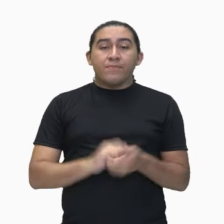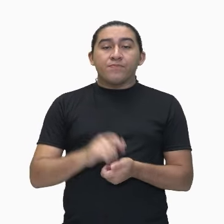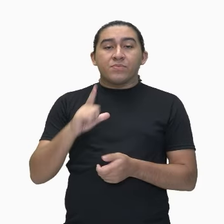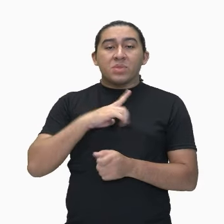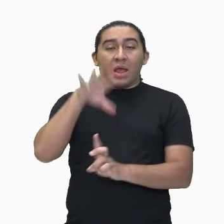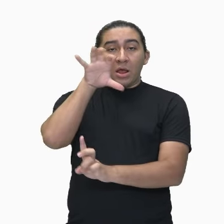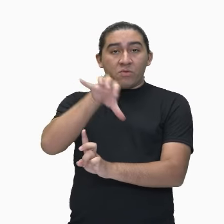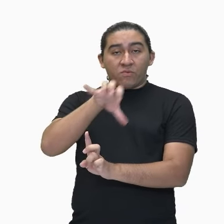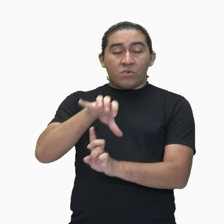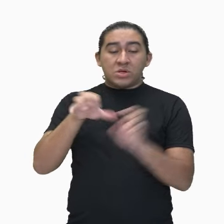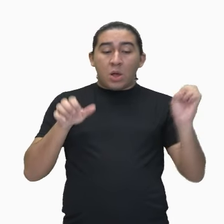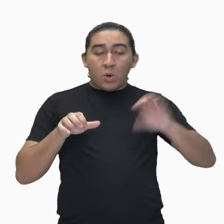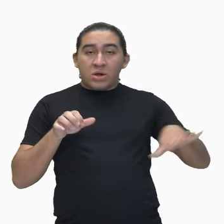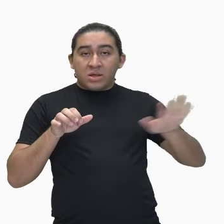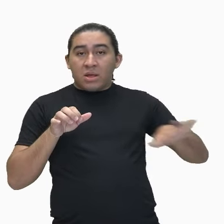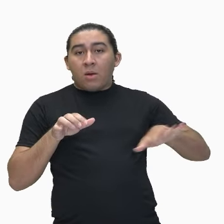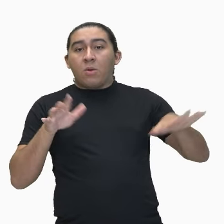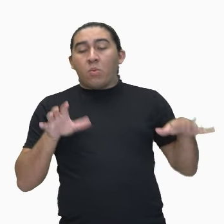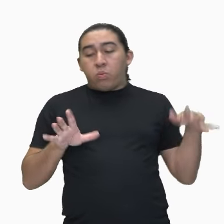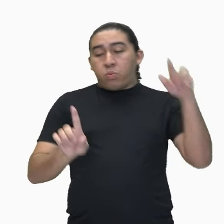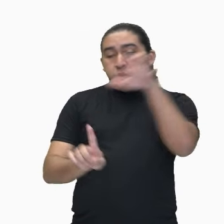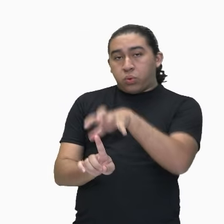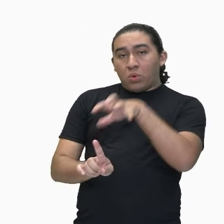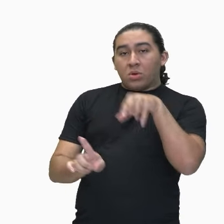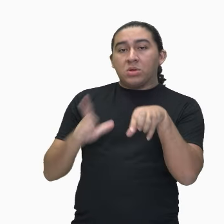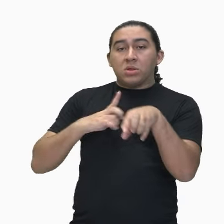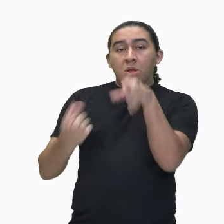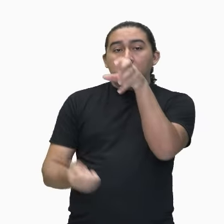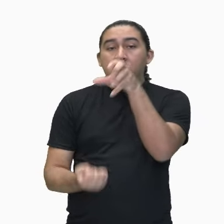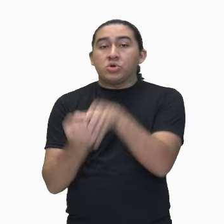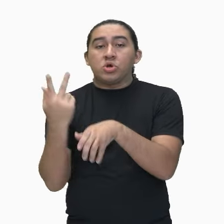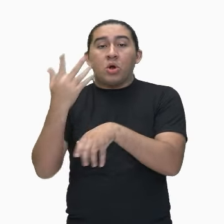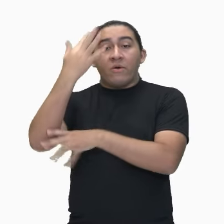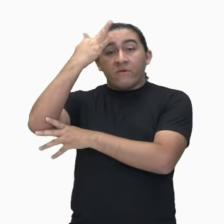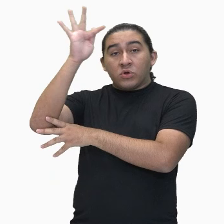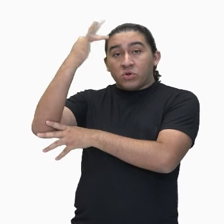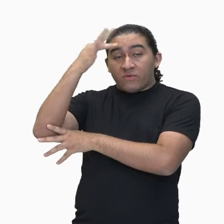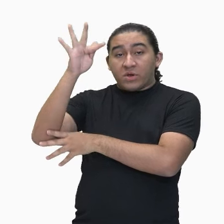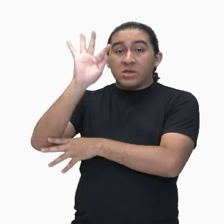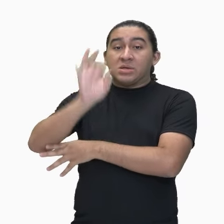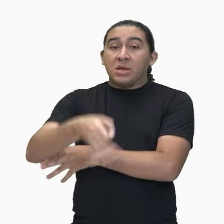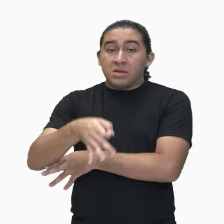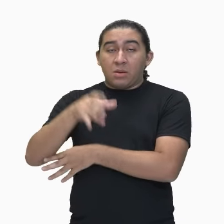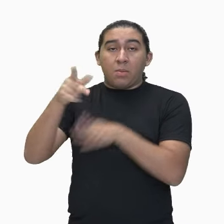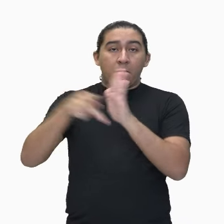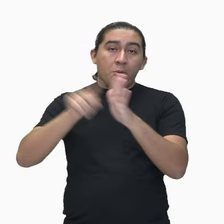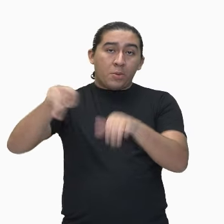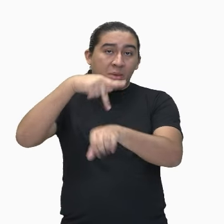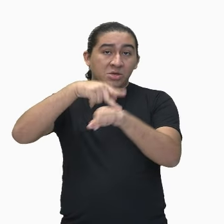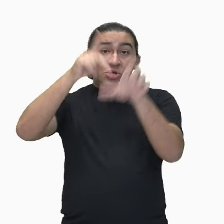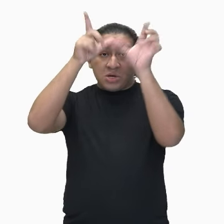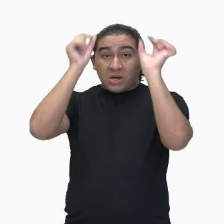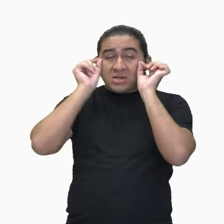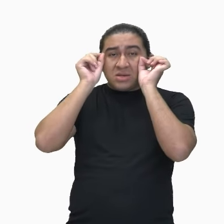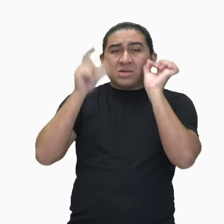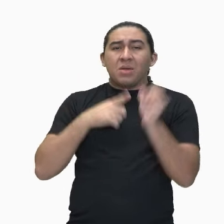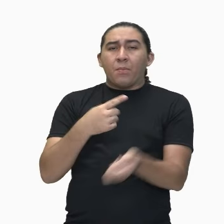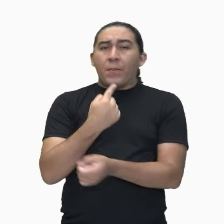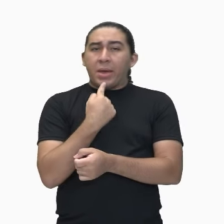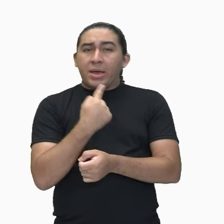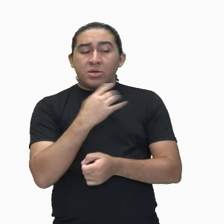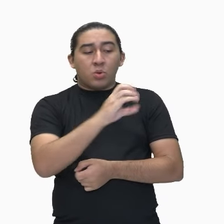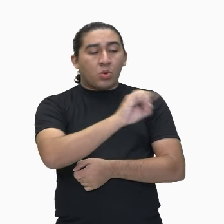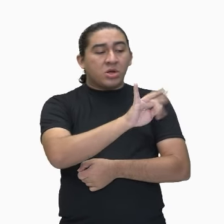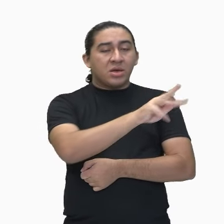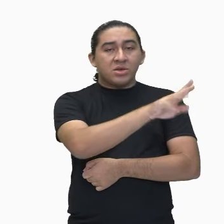influência oriental, tá, ajudou a surgir essa filosofia ali na Grécia. A Grécia está muito próxima ali do Oriente,